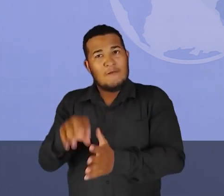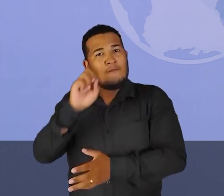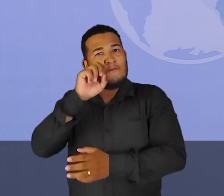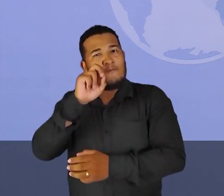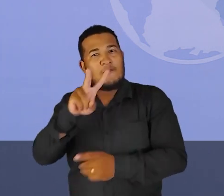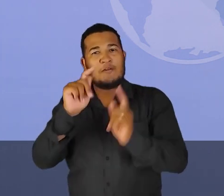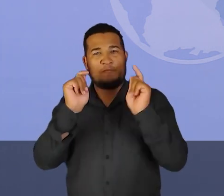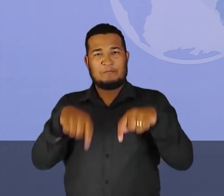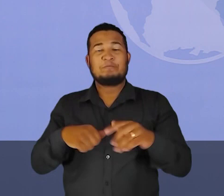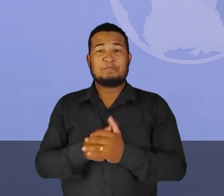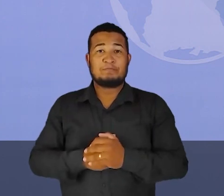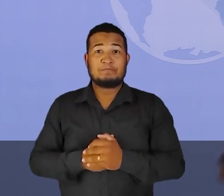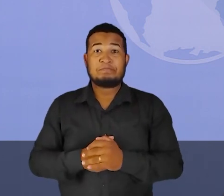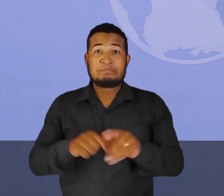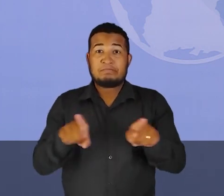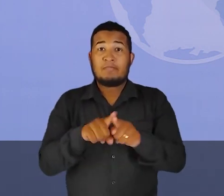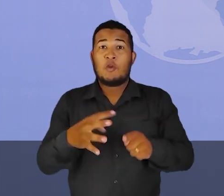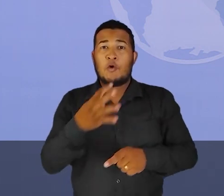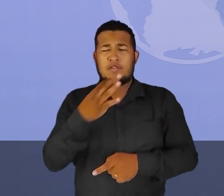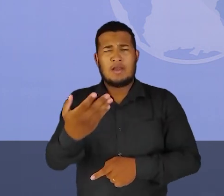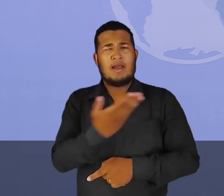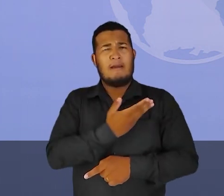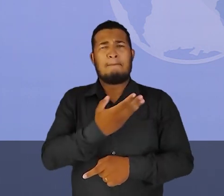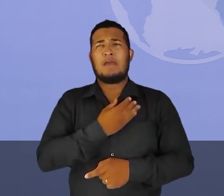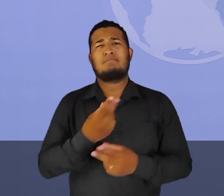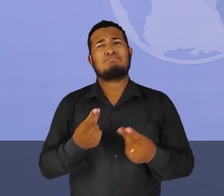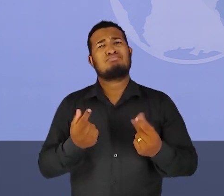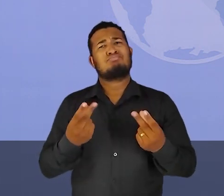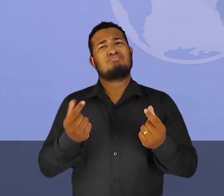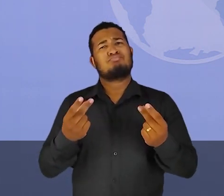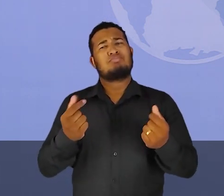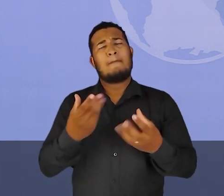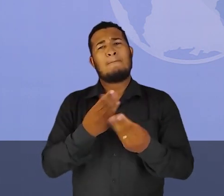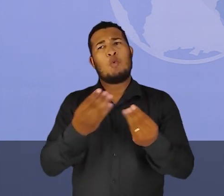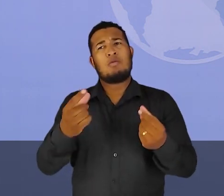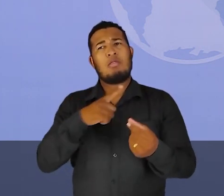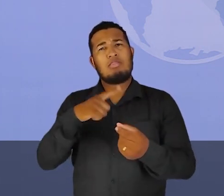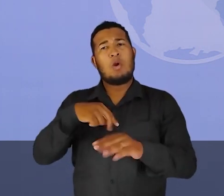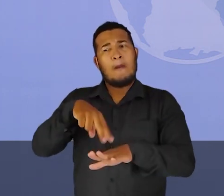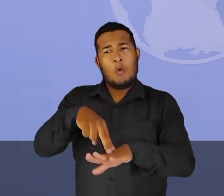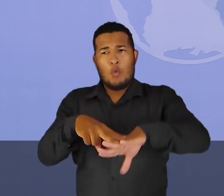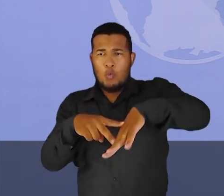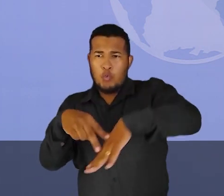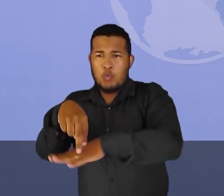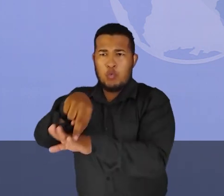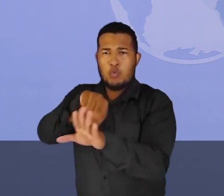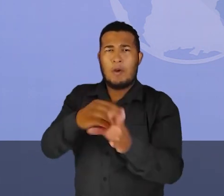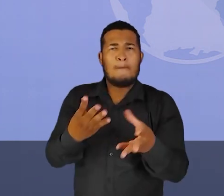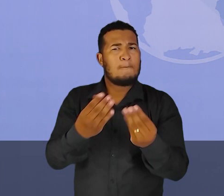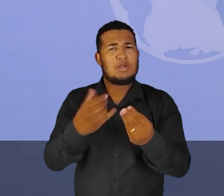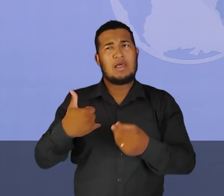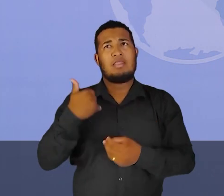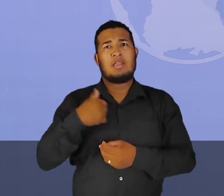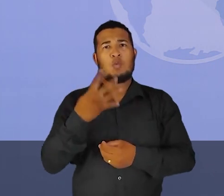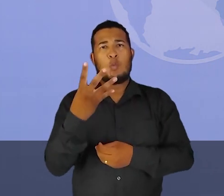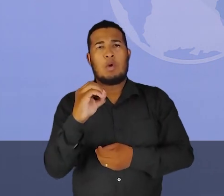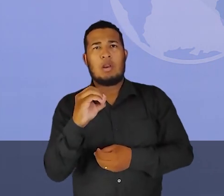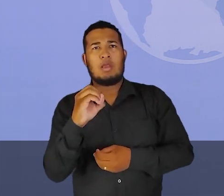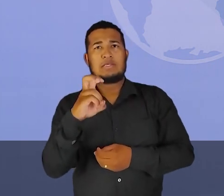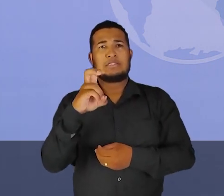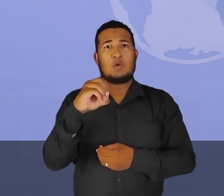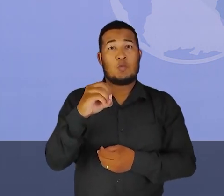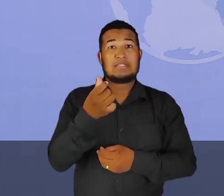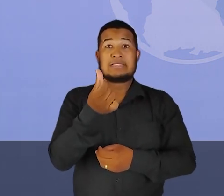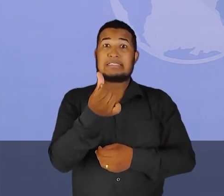depois. E eu conheço muitos amigos meus que praticam surf, já com seus 40, 50, conheço amigos de